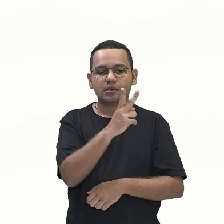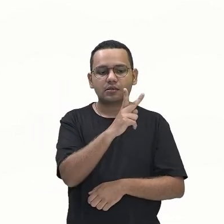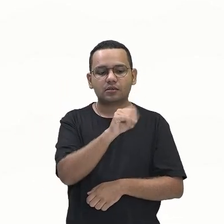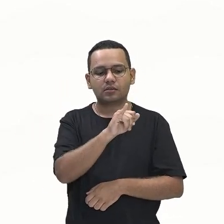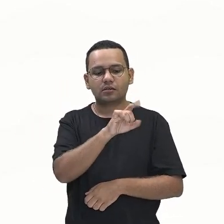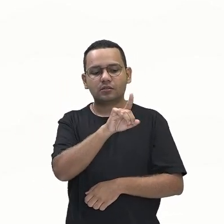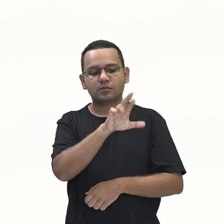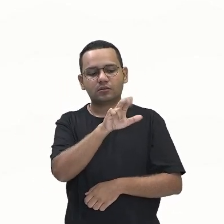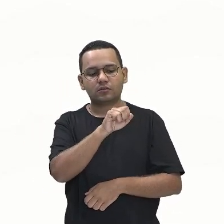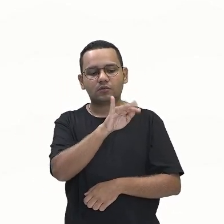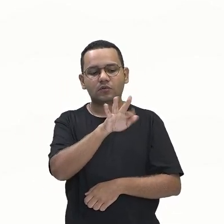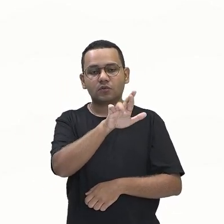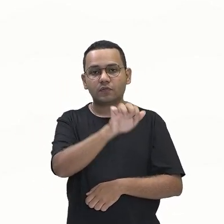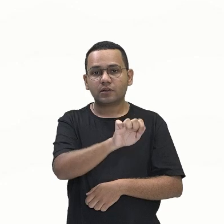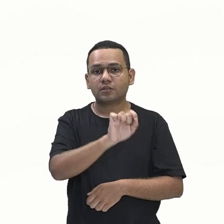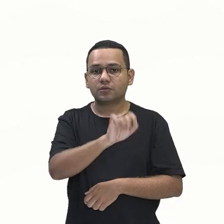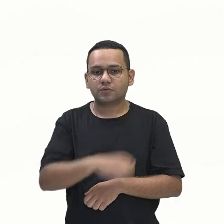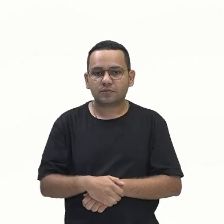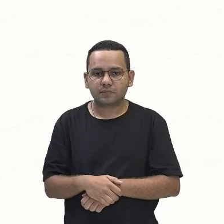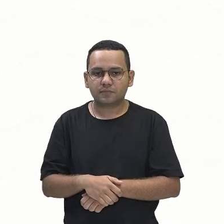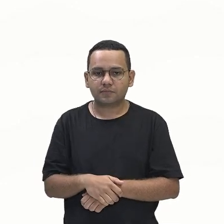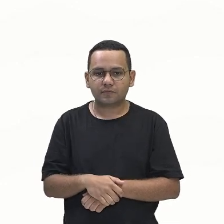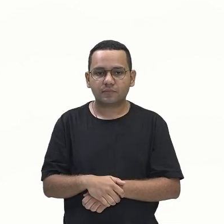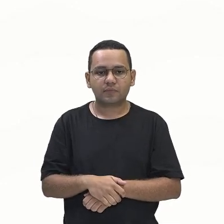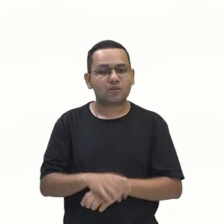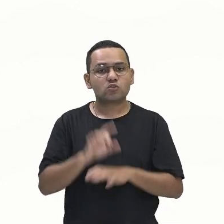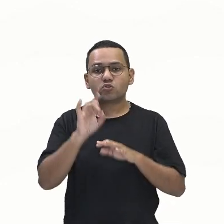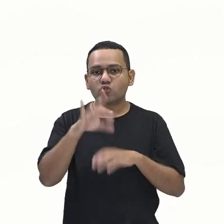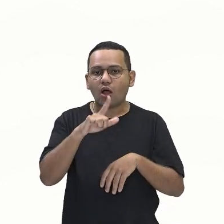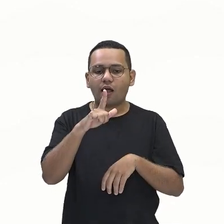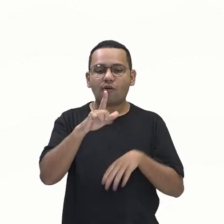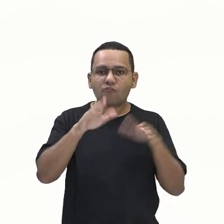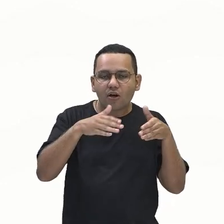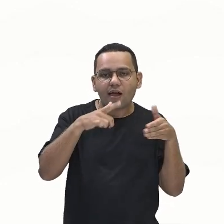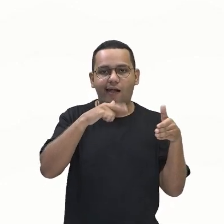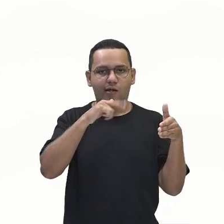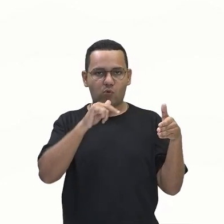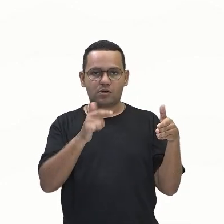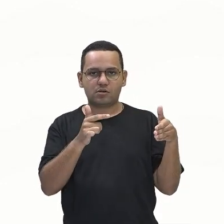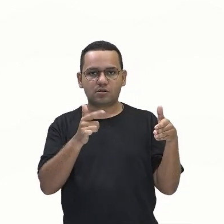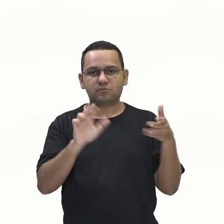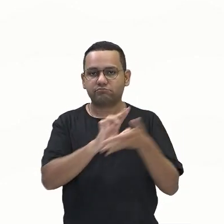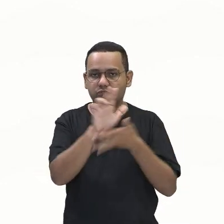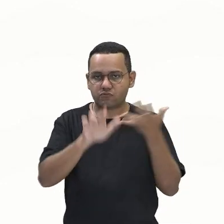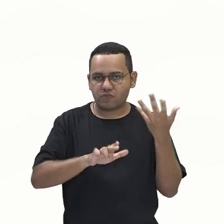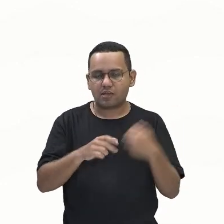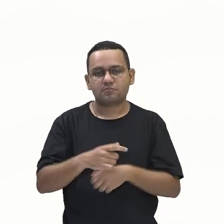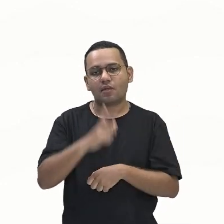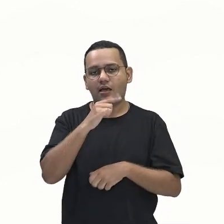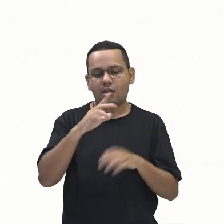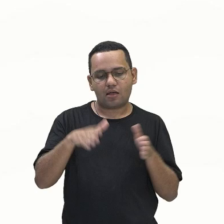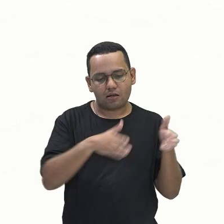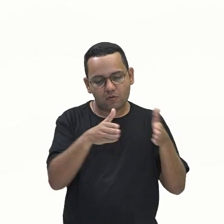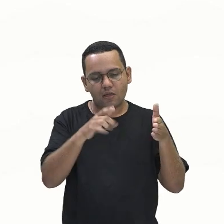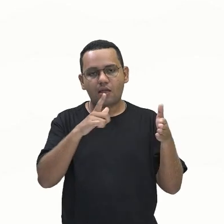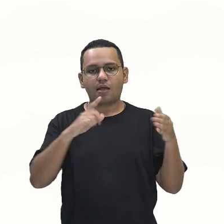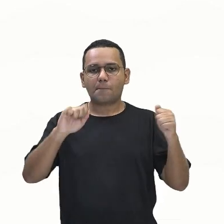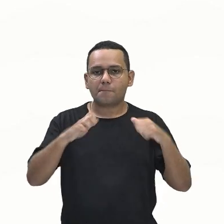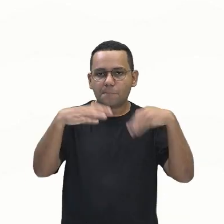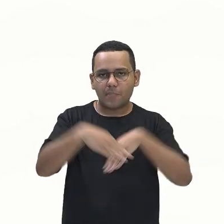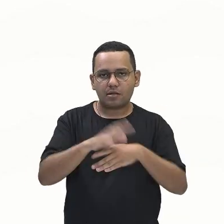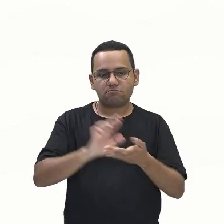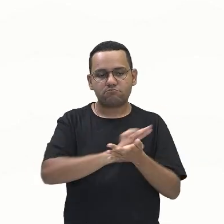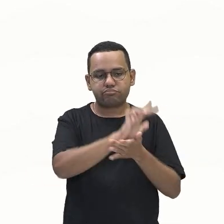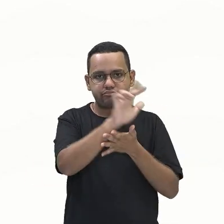estão compostos por superfície de água, sejam elas mares, oceanos, os rios, os lagos, até mesmo